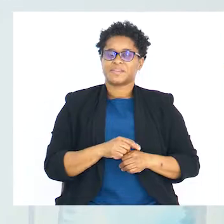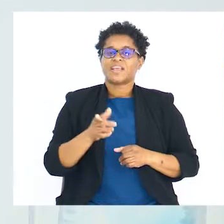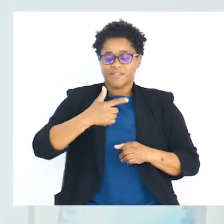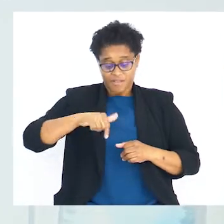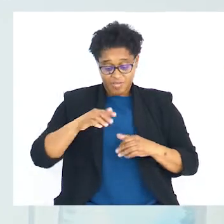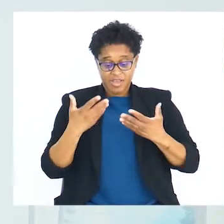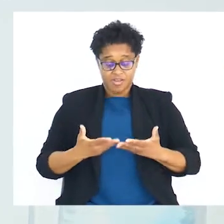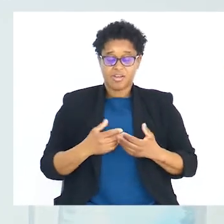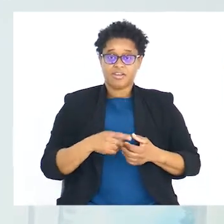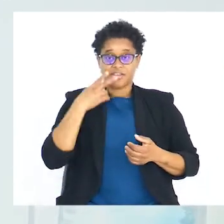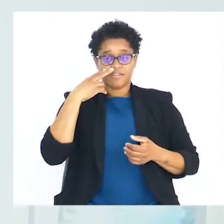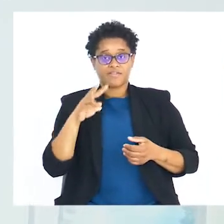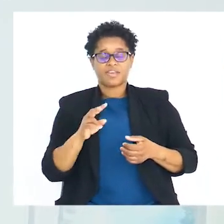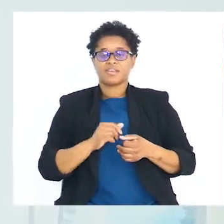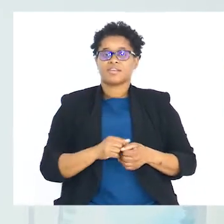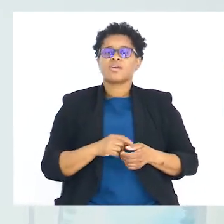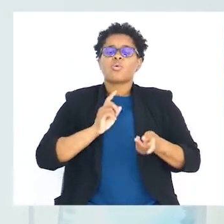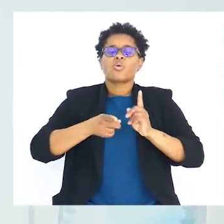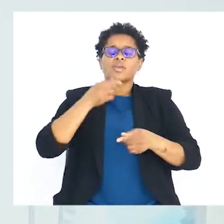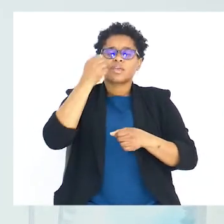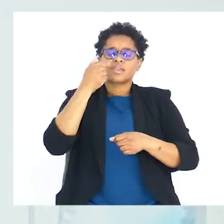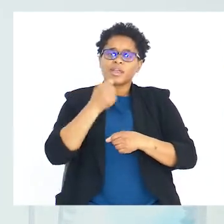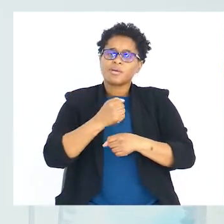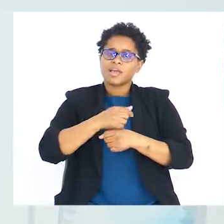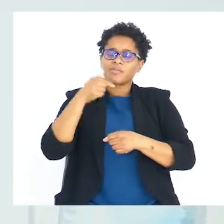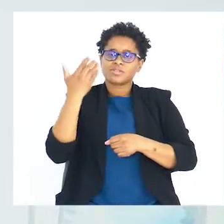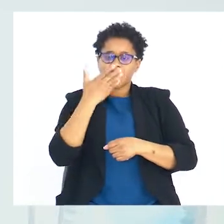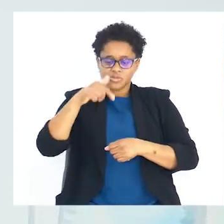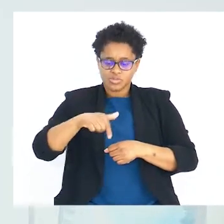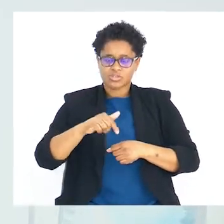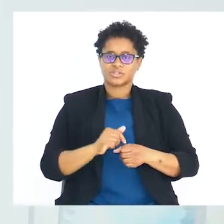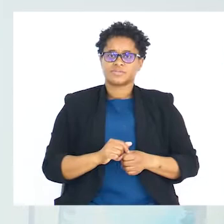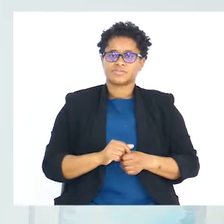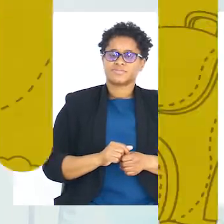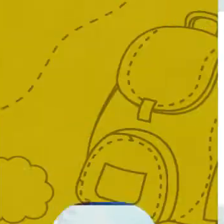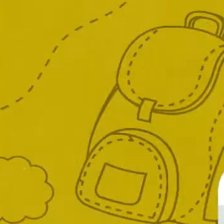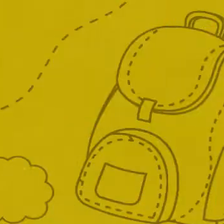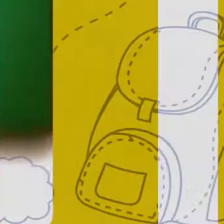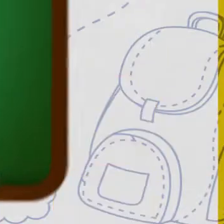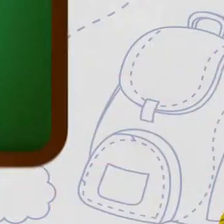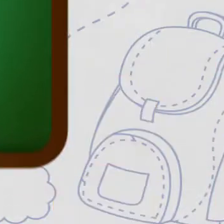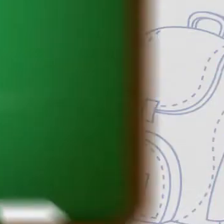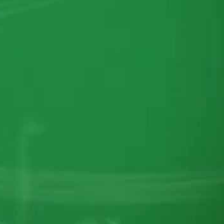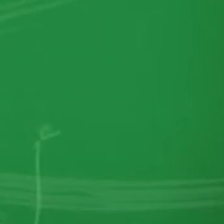Vamos agora ver, então, o que é que temos para a nossa aula de hoje, certo?